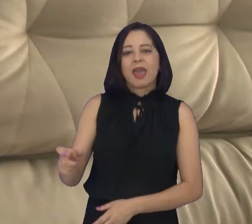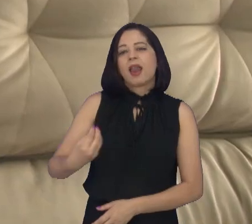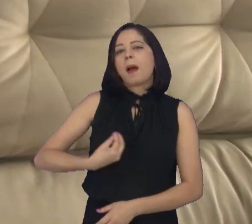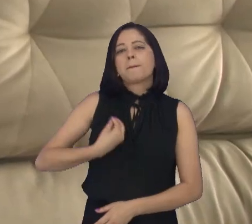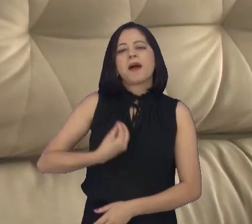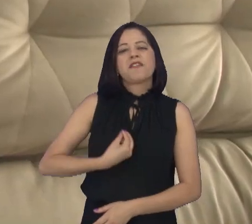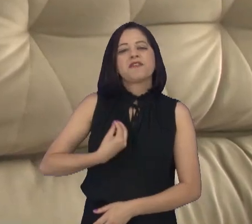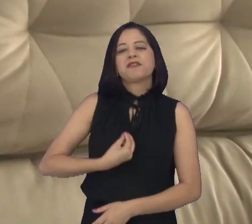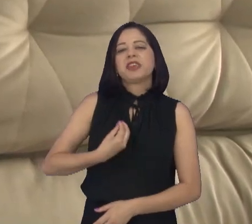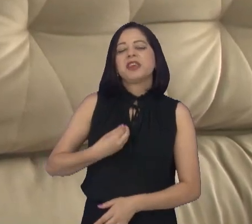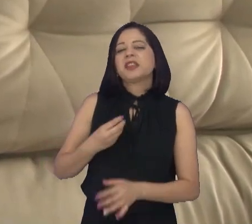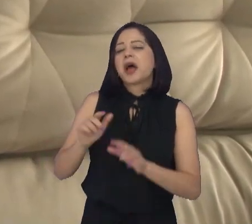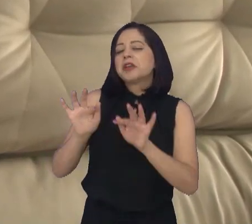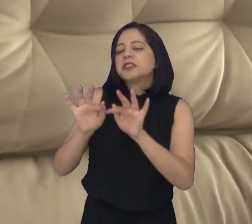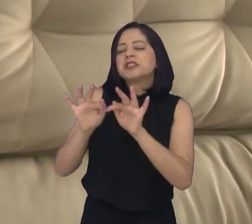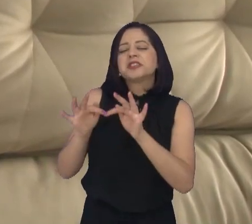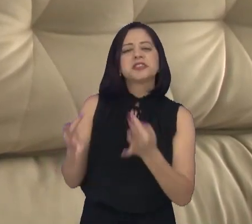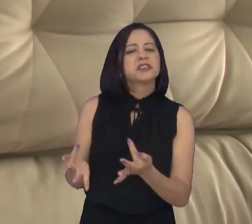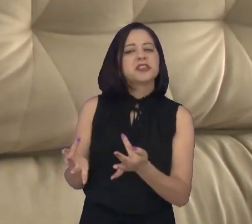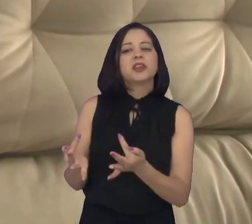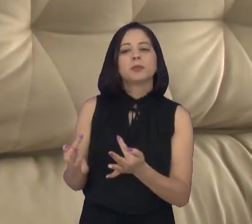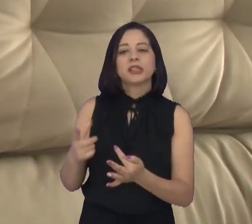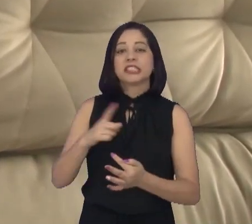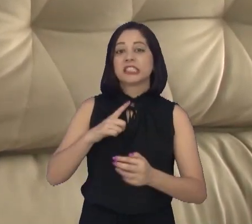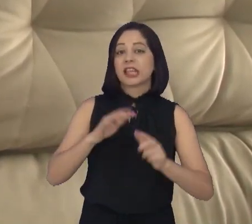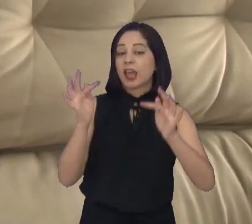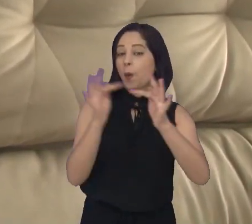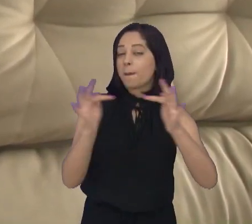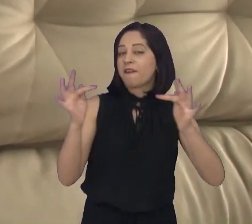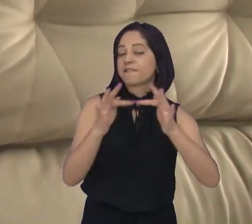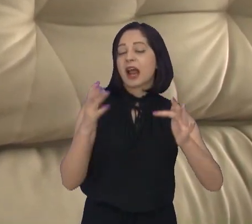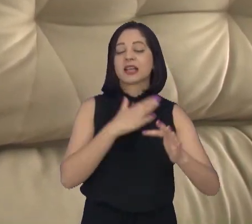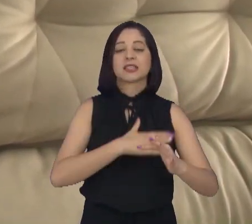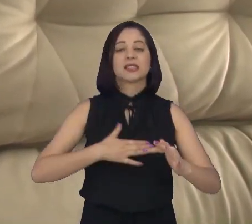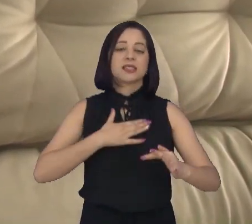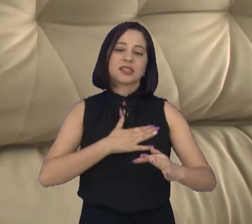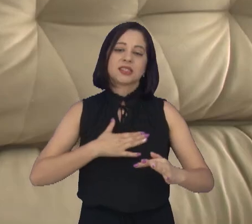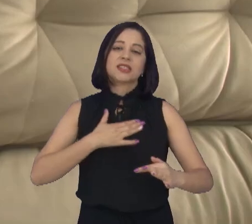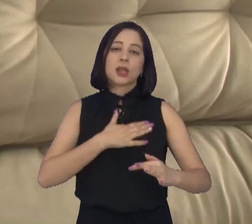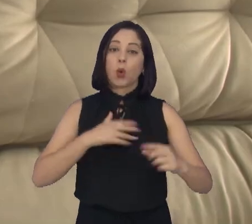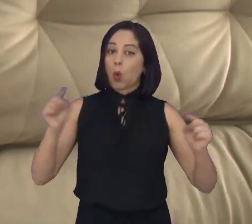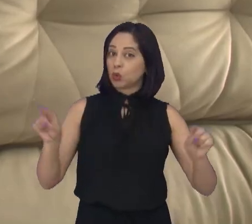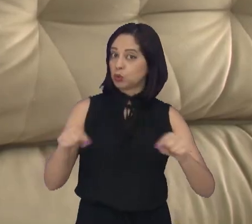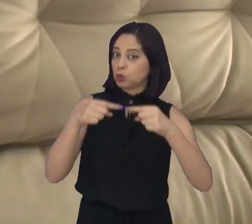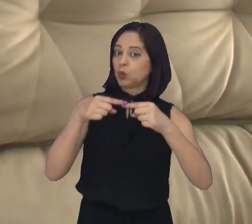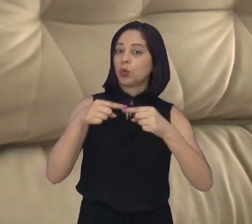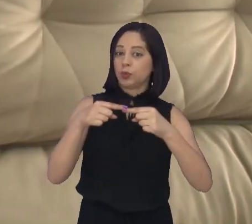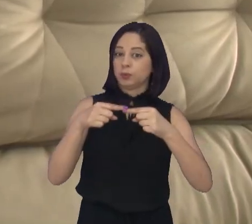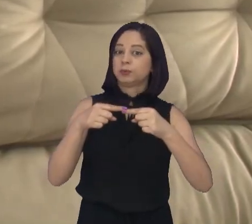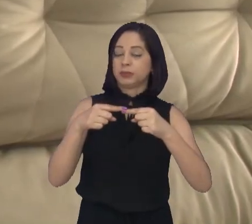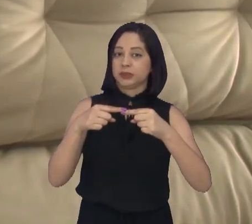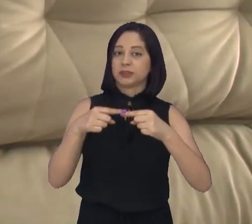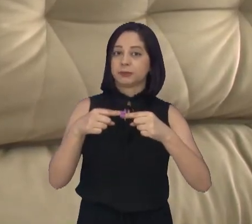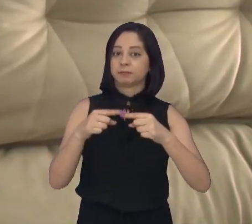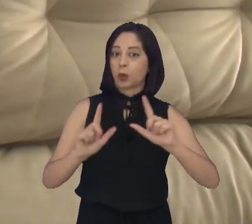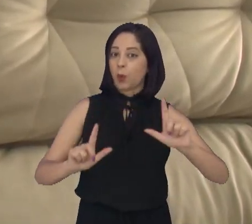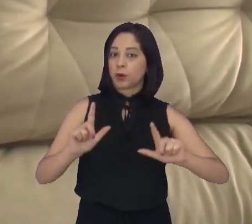vida mais minimalista. E tem uma frase, gente, que eu gosto muito, que eu acho que se enquadra bastante